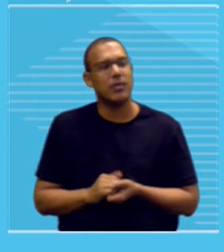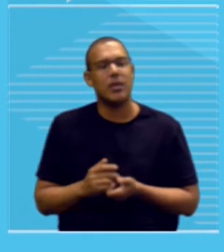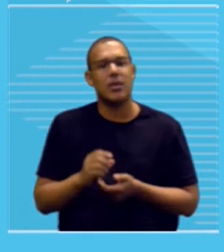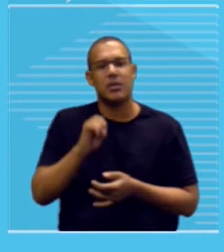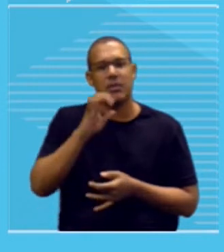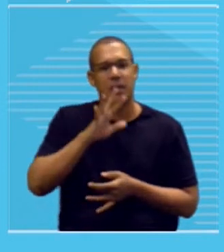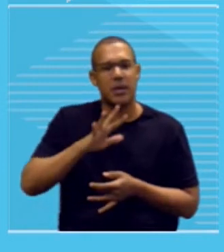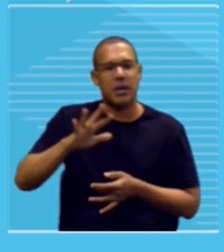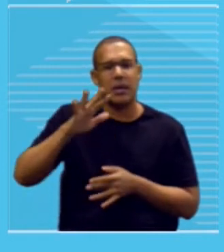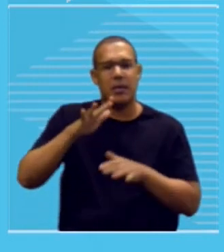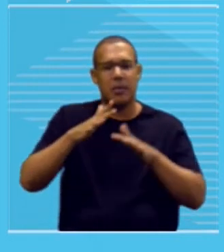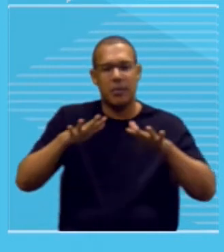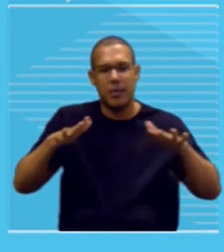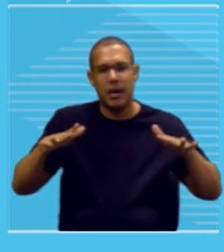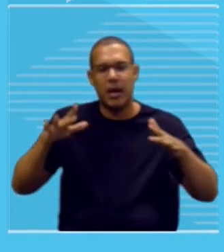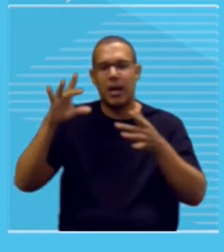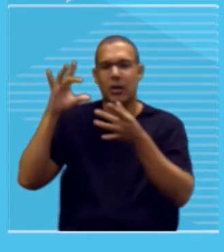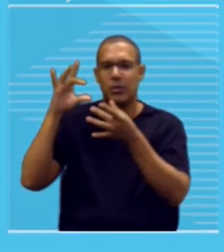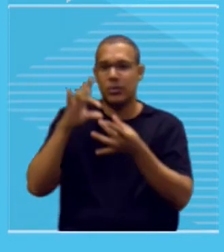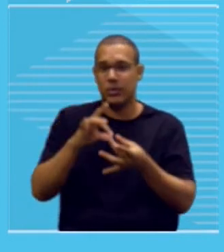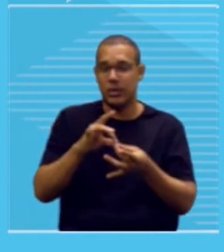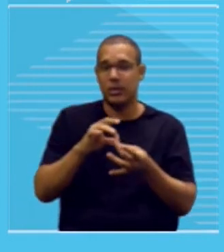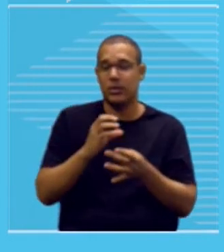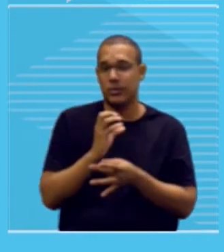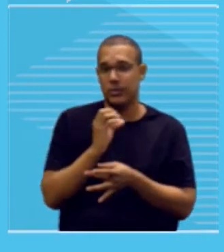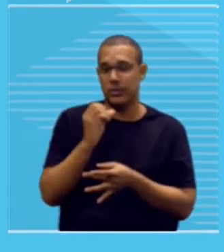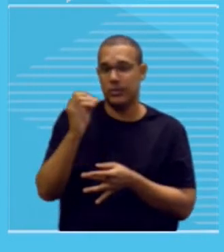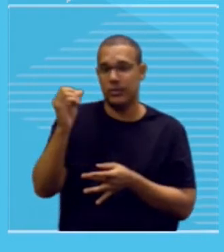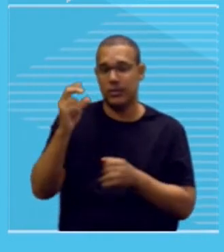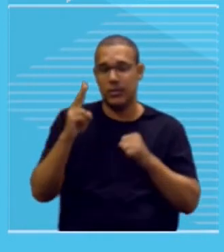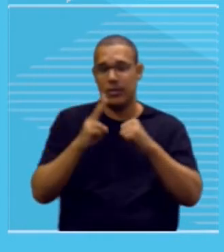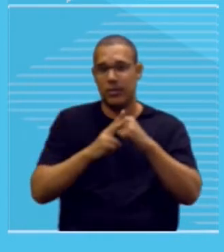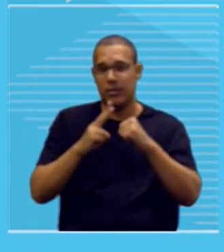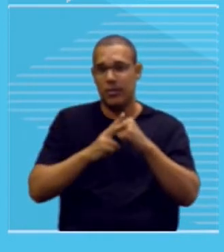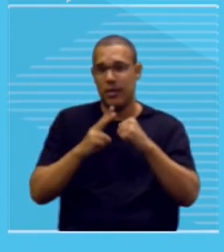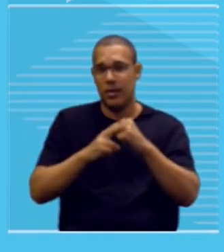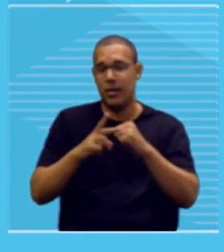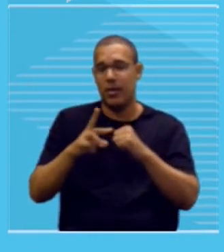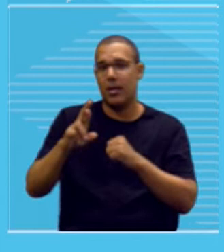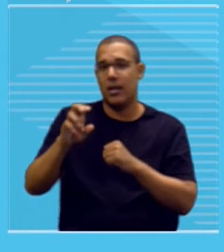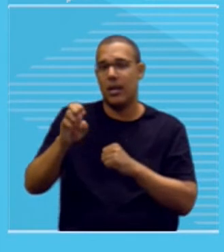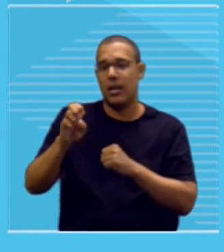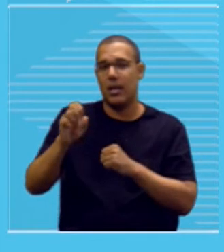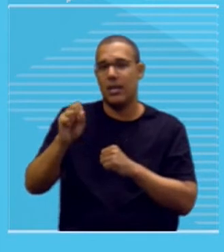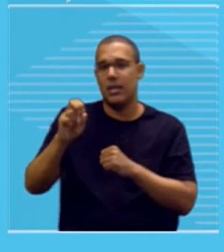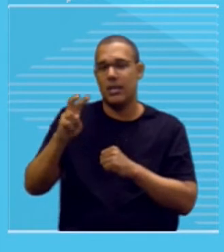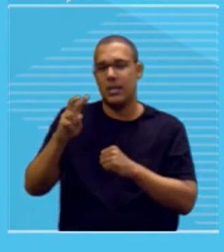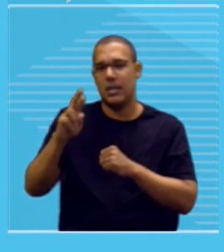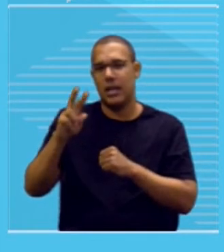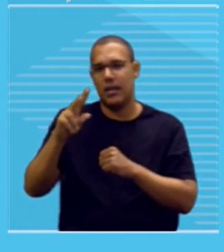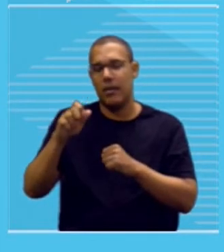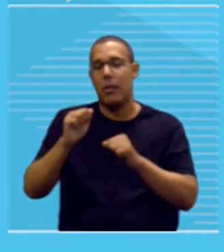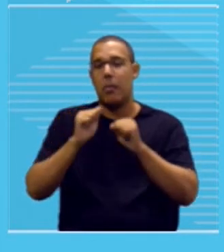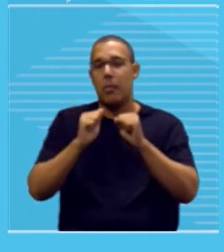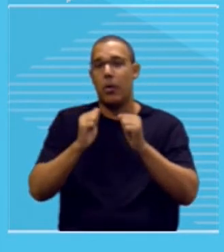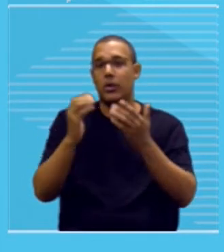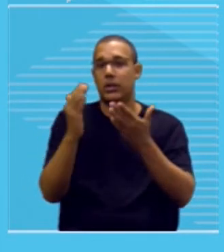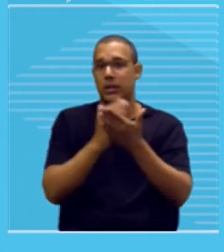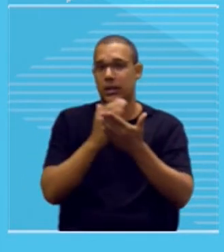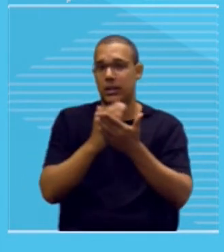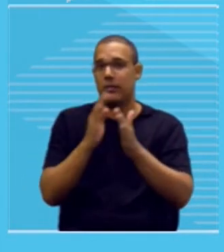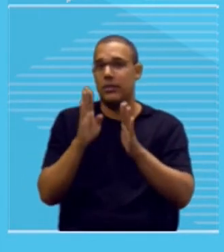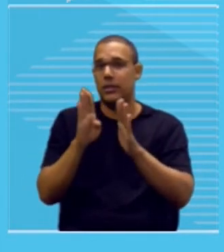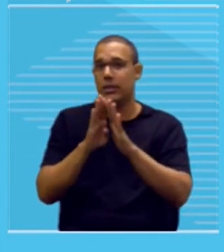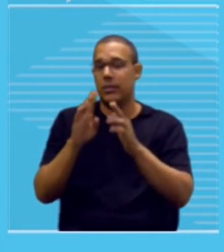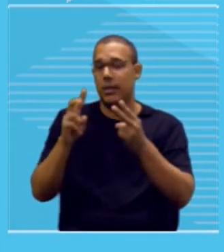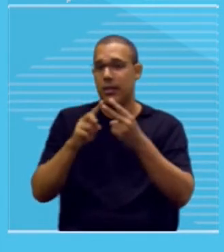praias com texto viagens verbo book pode ser tanto o substantivo do livro Quanto